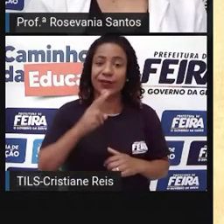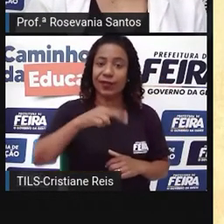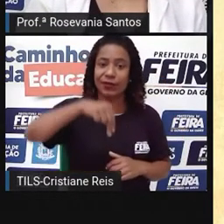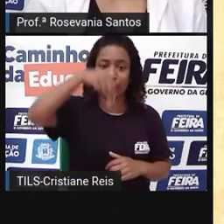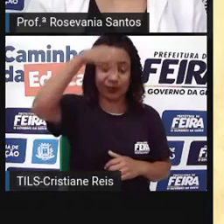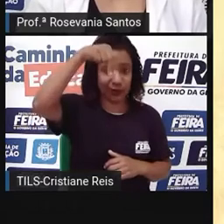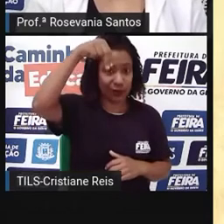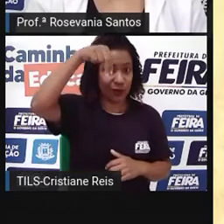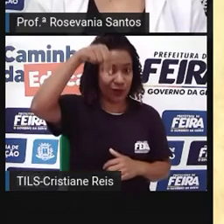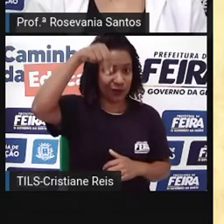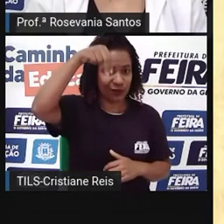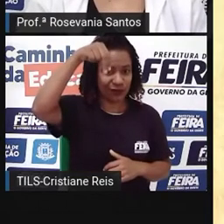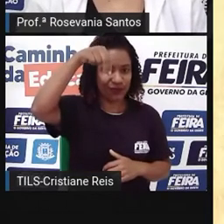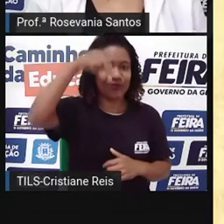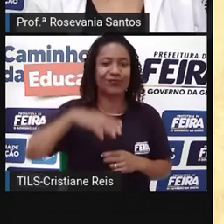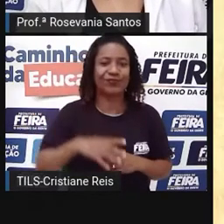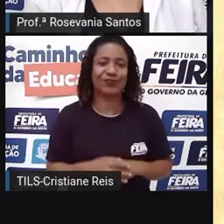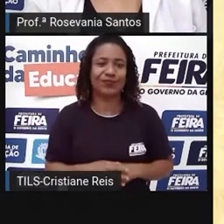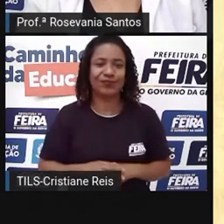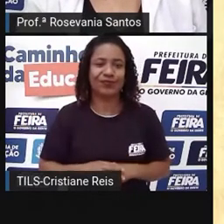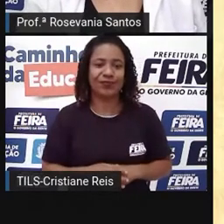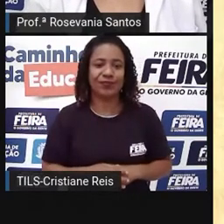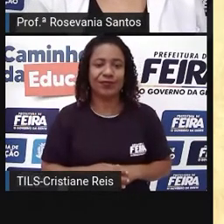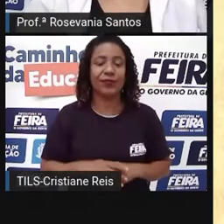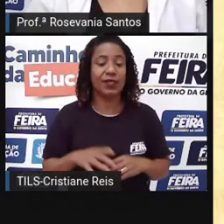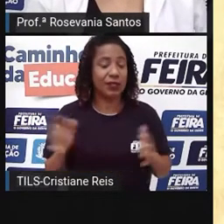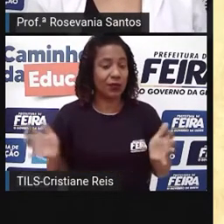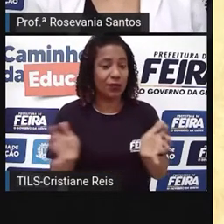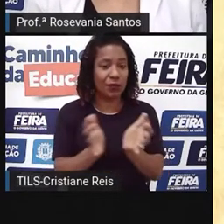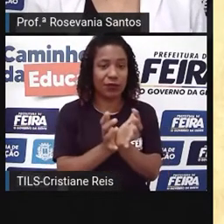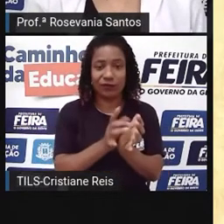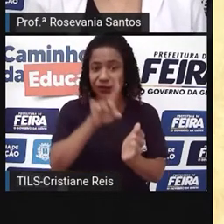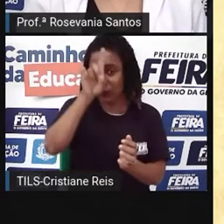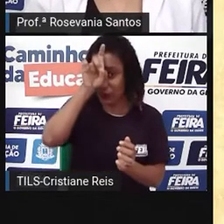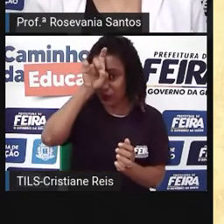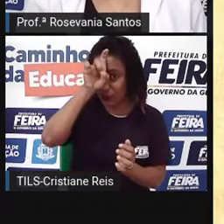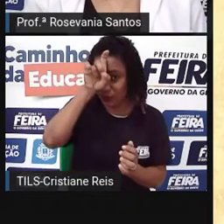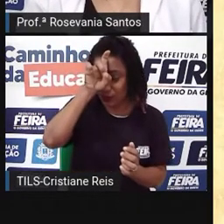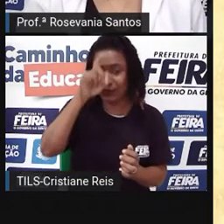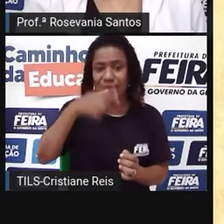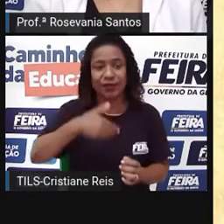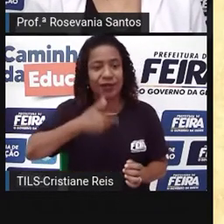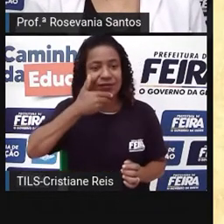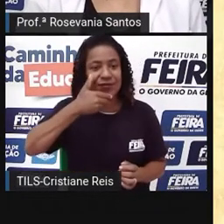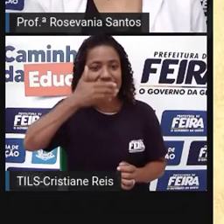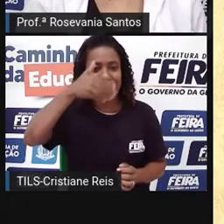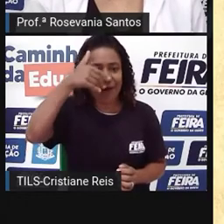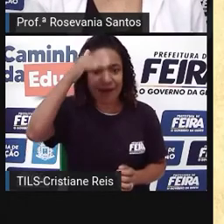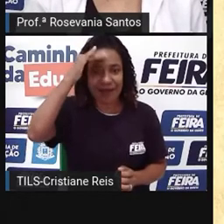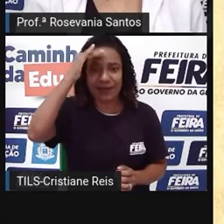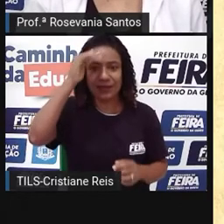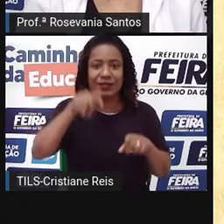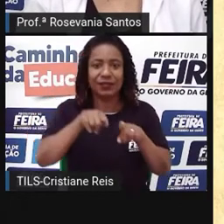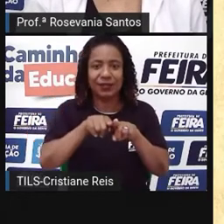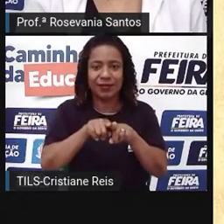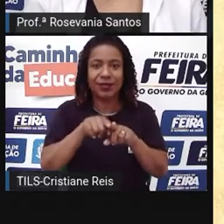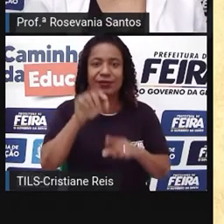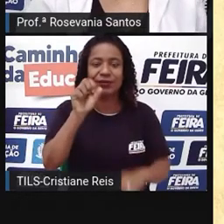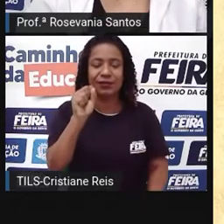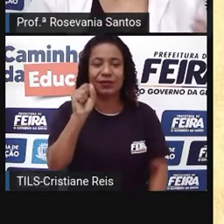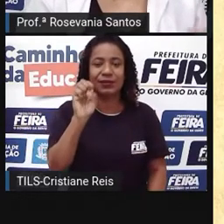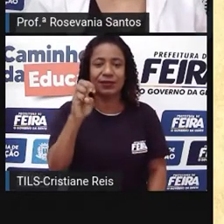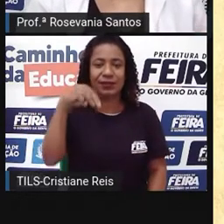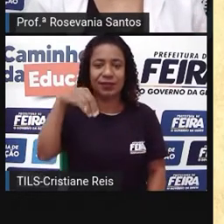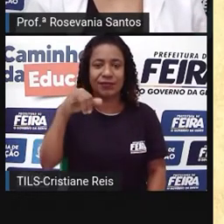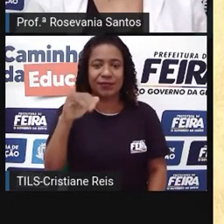do continente, né, que aí entra muito a questão dos povos árabes, né, dos egípcios, os semitas, que também tem muitas